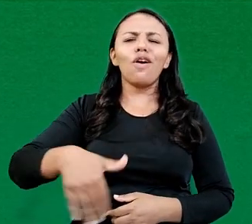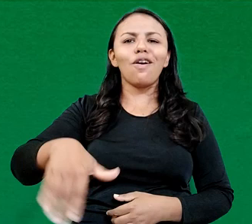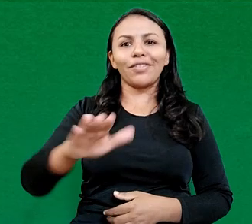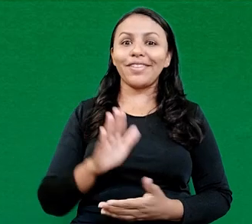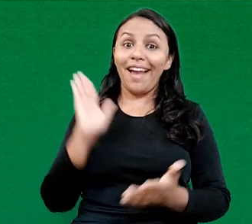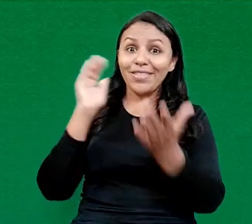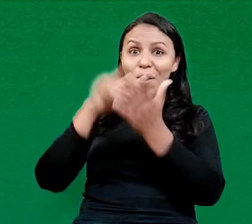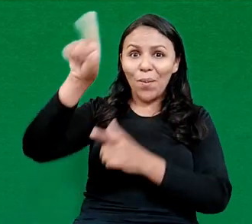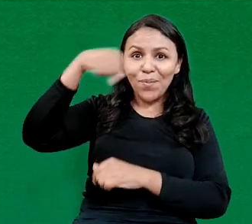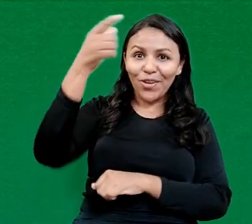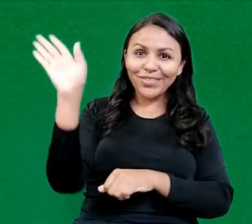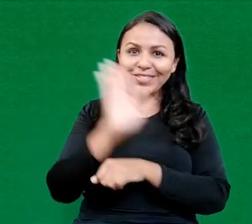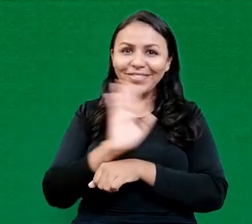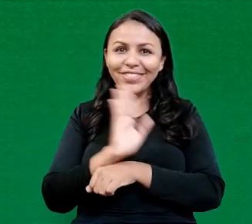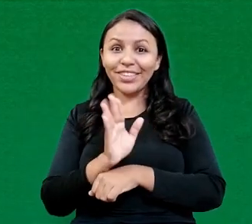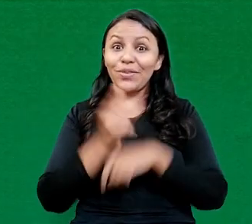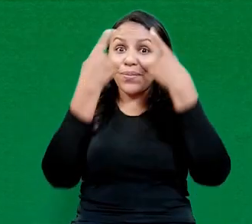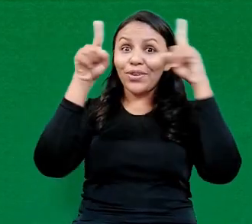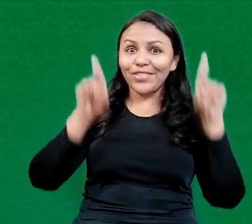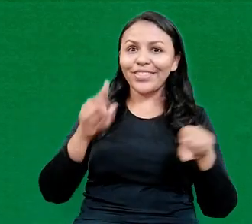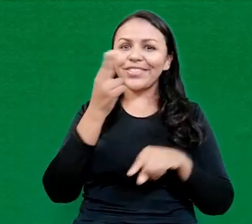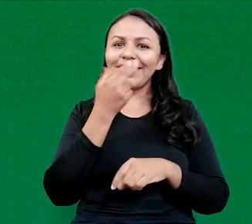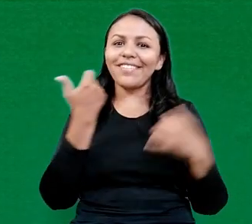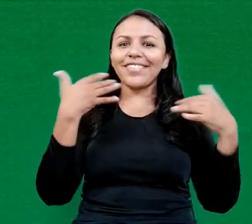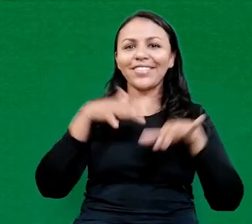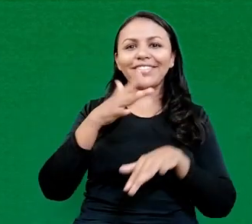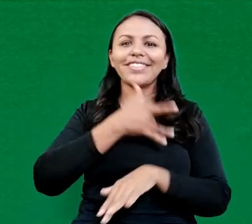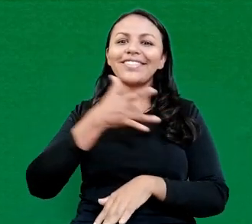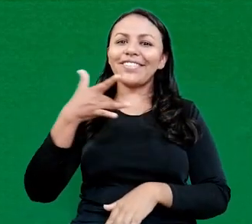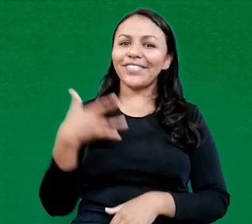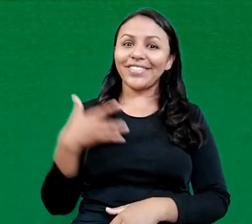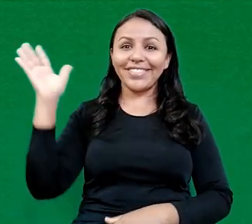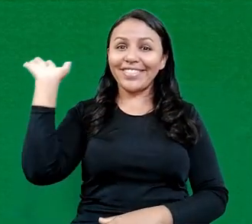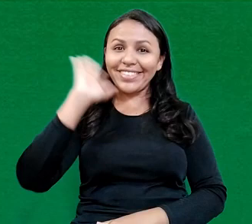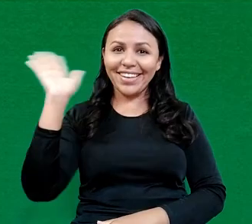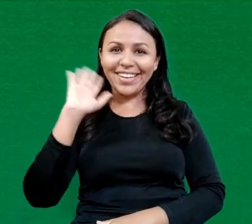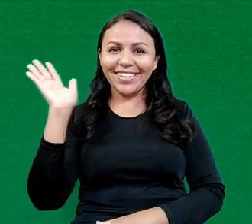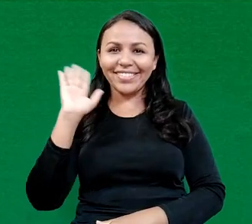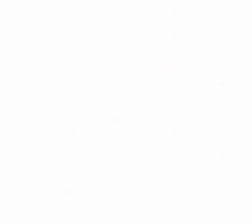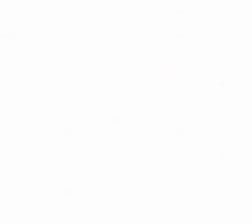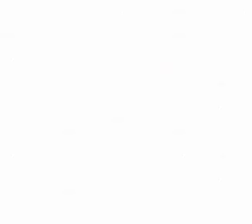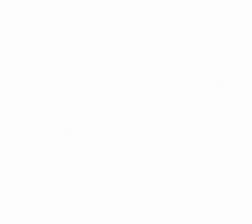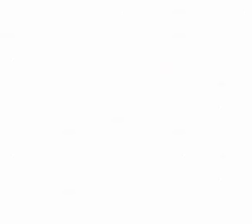o nosso próximo episódio do nosso projeto Nutrição, Inclusão e Saúde. Até mais!